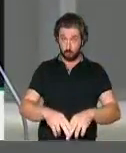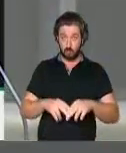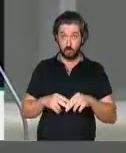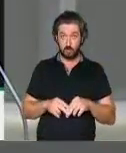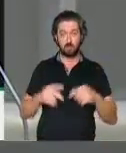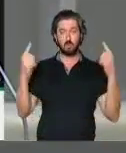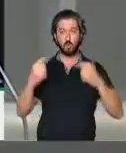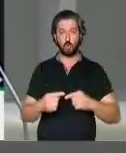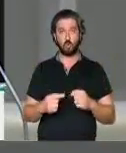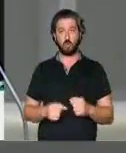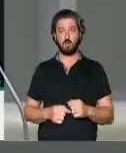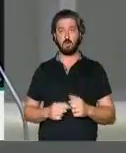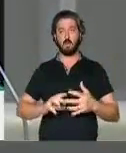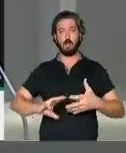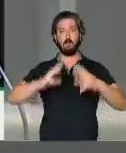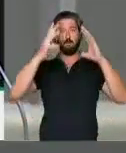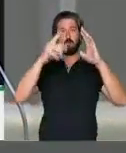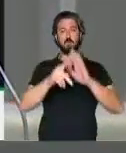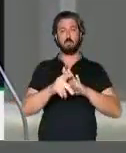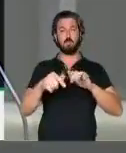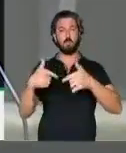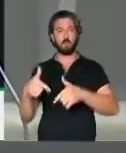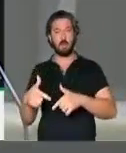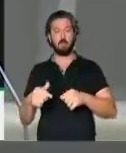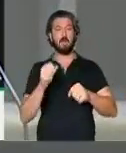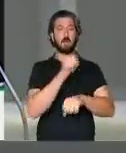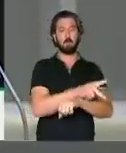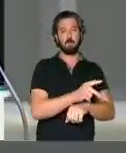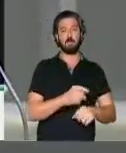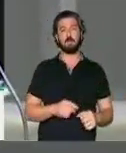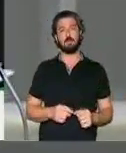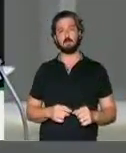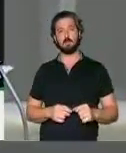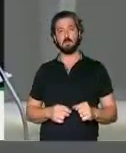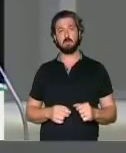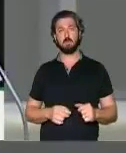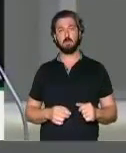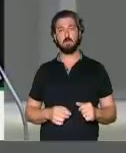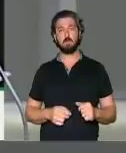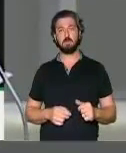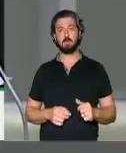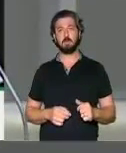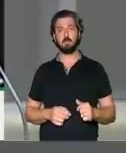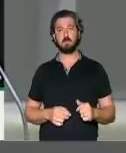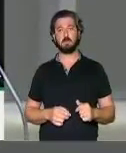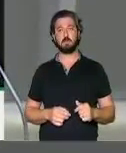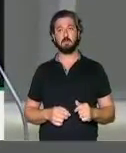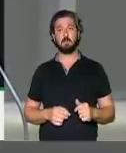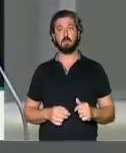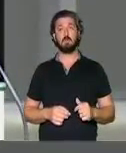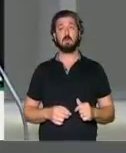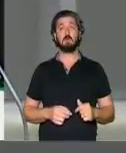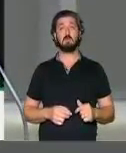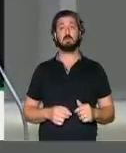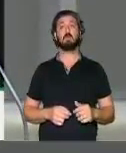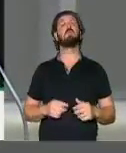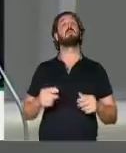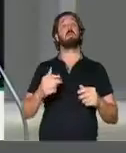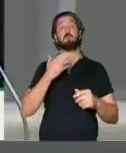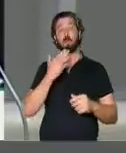é contra as reformas trabalhista e previdenciária. Propomos reformas